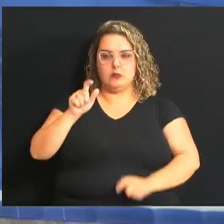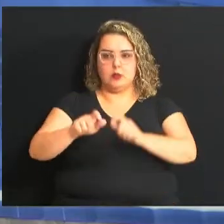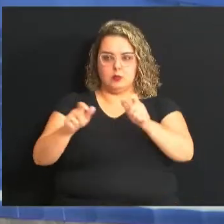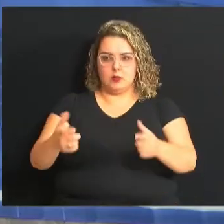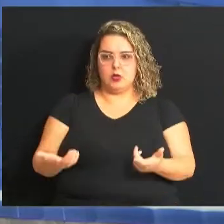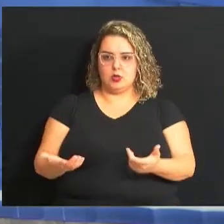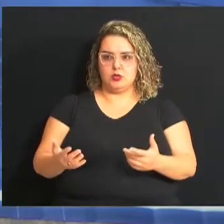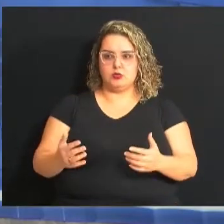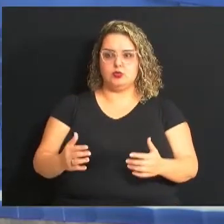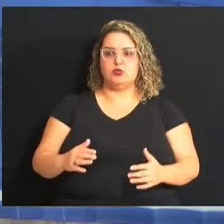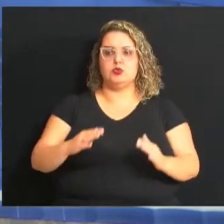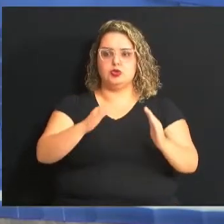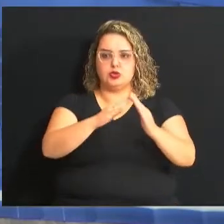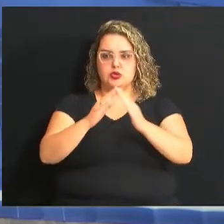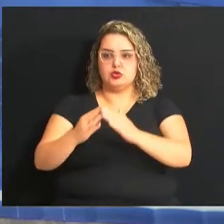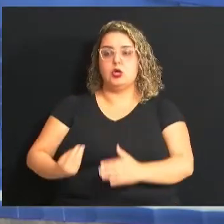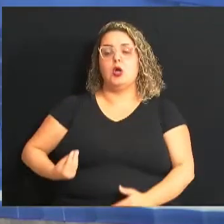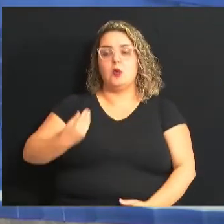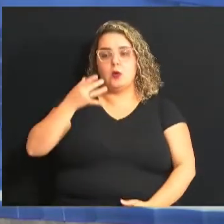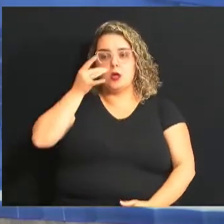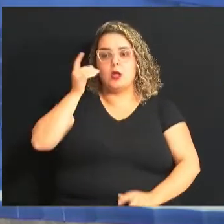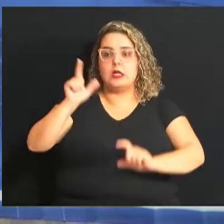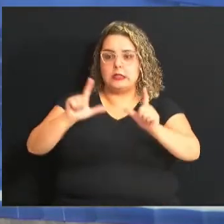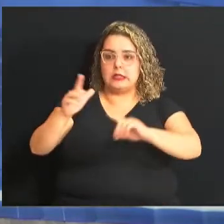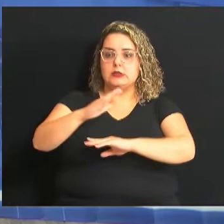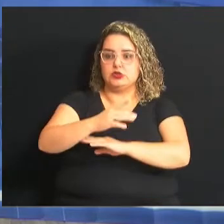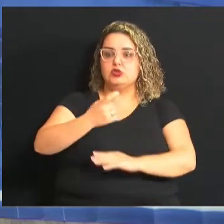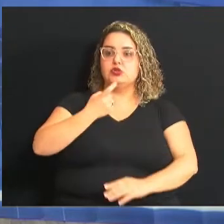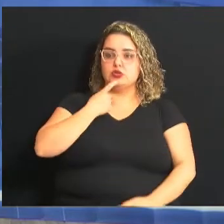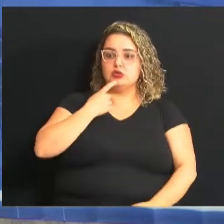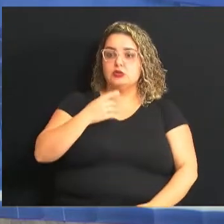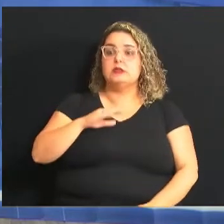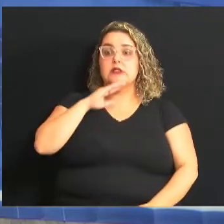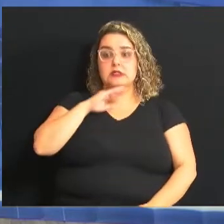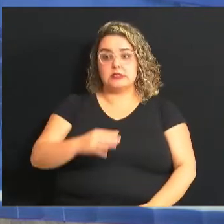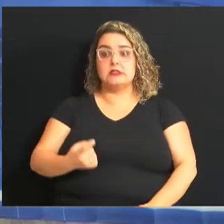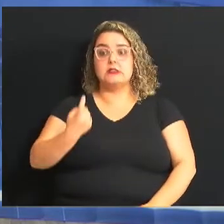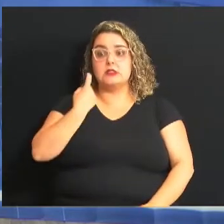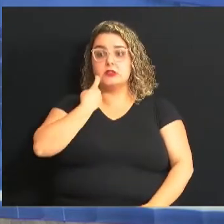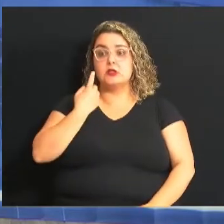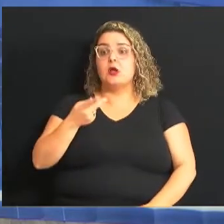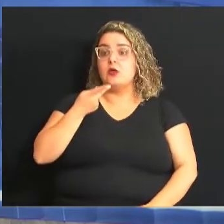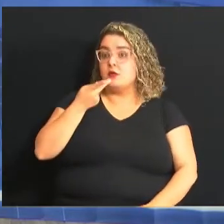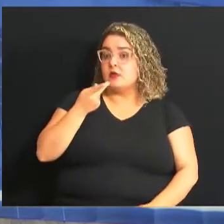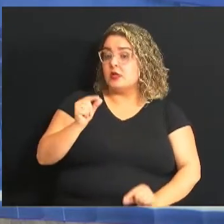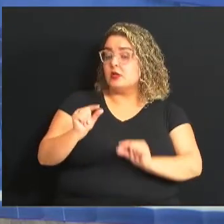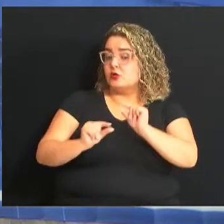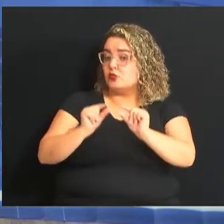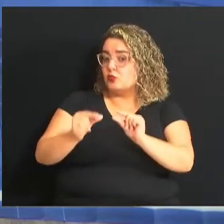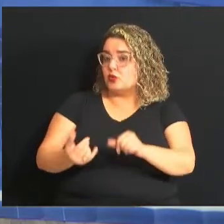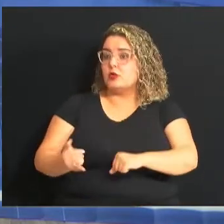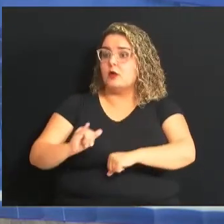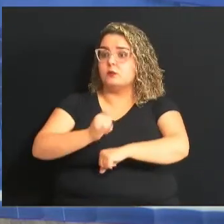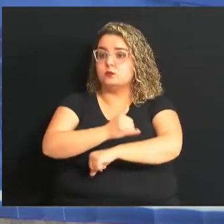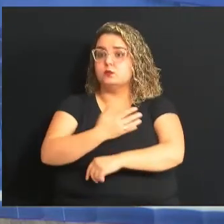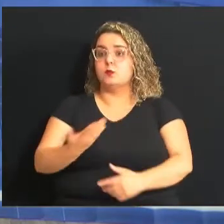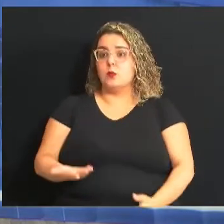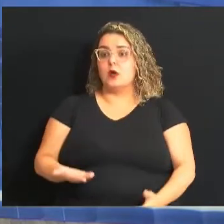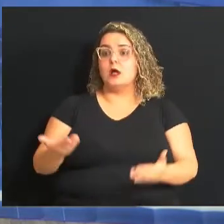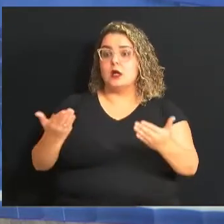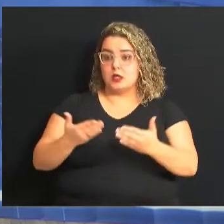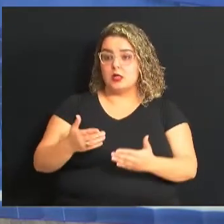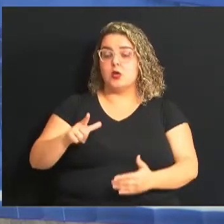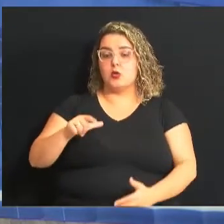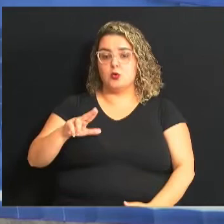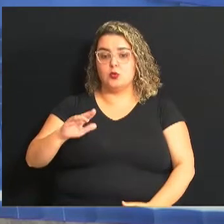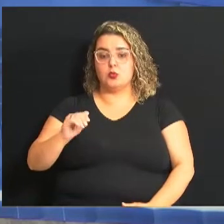ao vivo aqui pela tela da TV Câmara Campinas nessa tarde de sexta-feira. A gente está falando um pouquinho sobre obesidade e agora com o Lucas